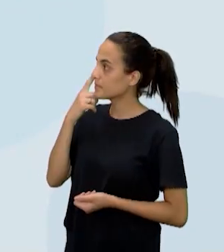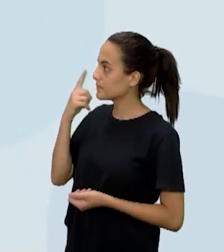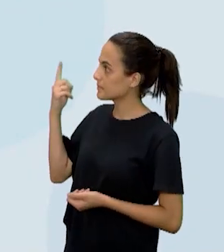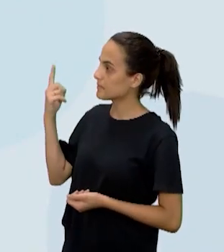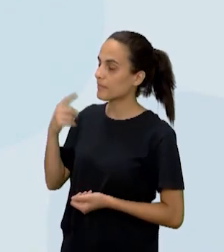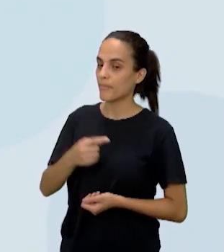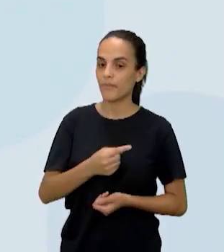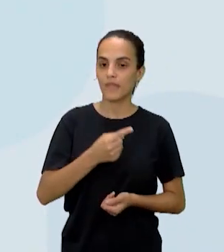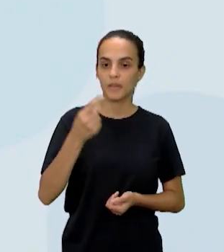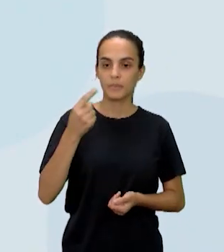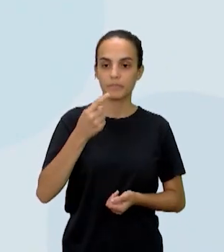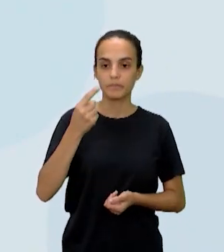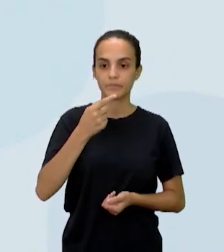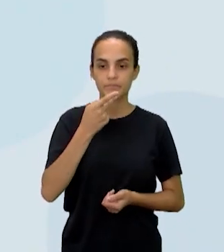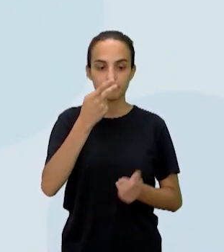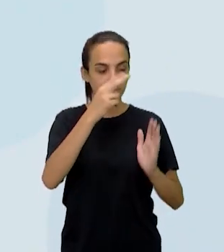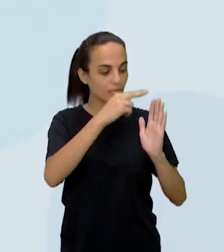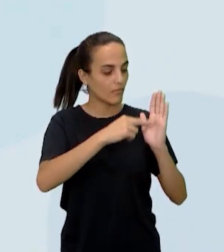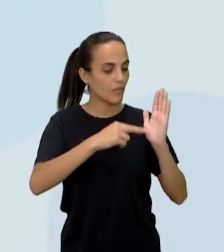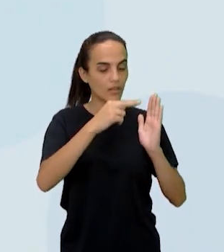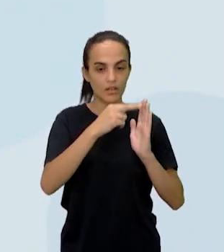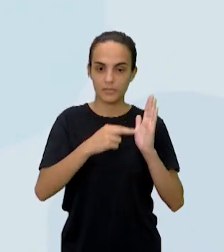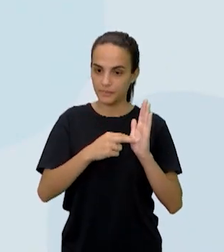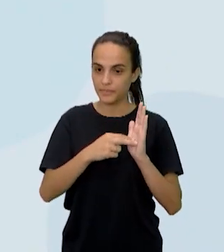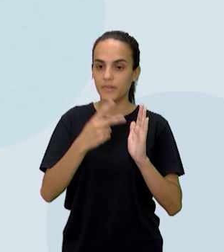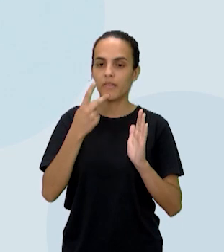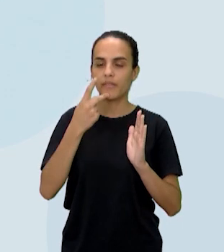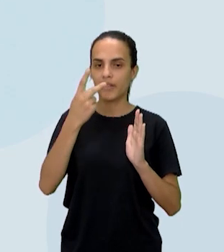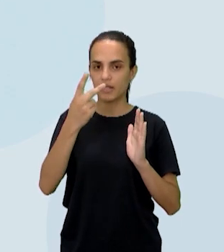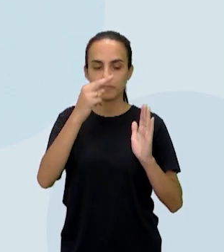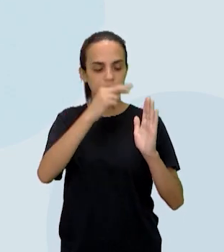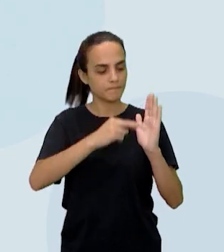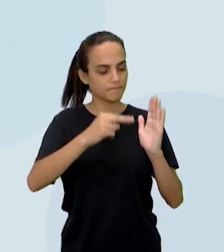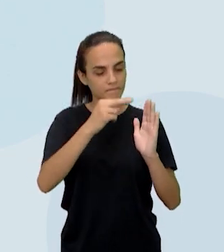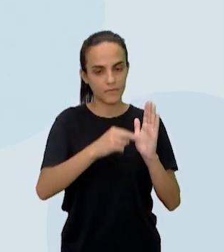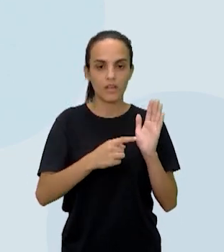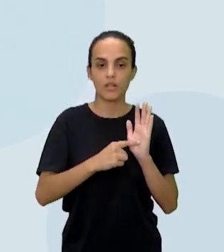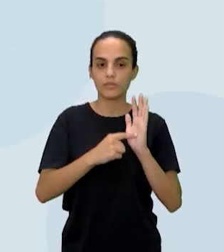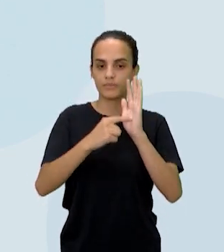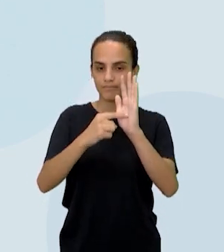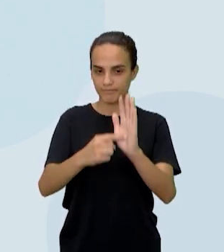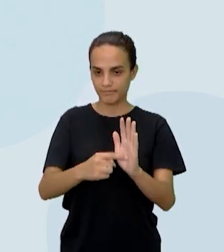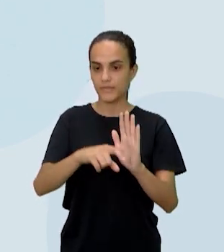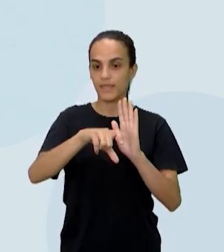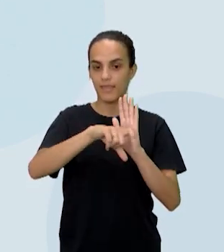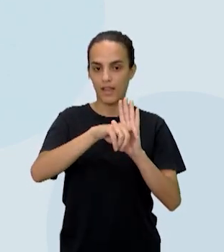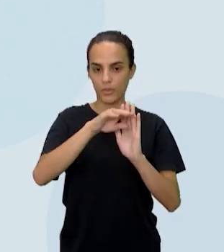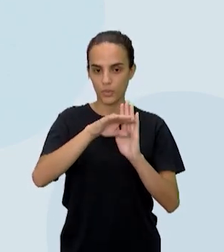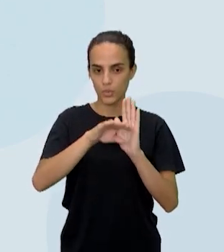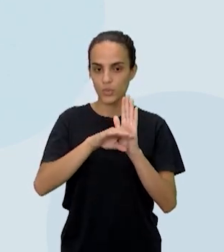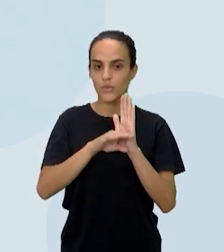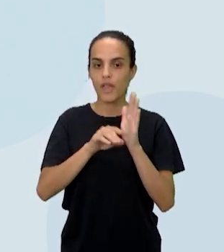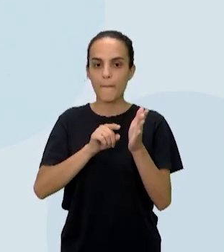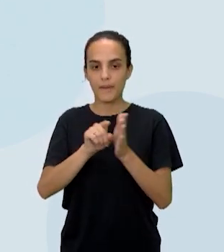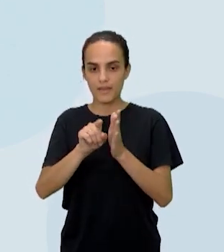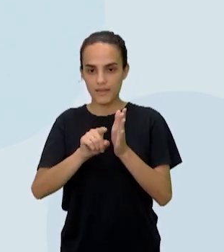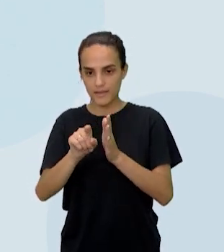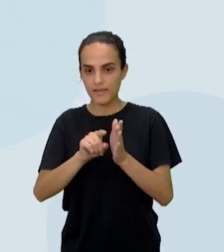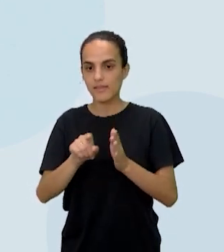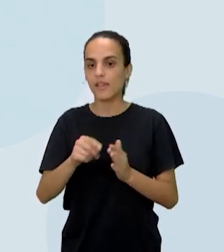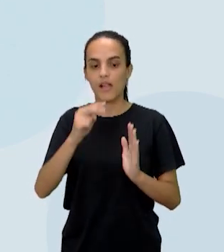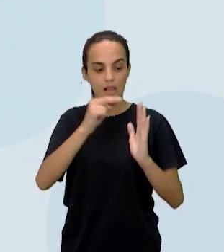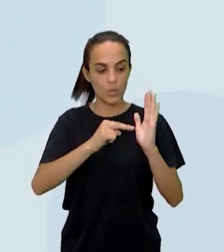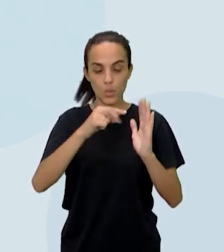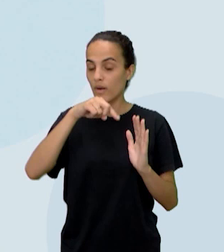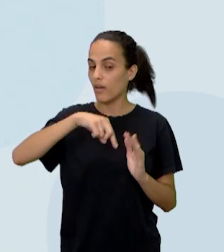sobre leitura e para falar sobre leitura nós vamos trazer os dados da pesquisa Retratos da Leitura